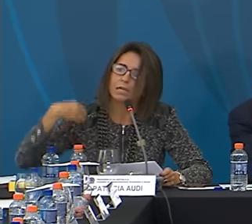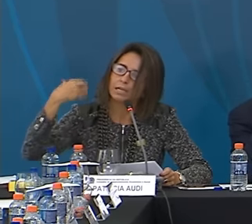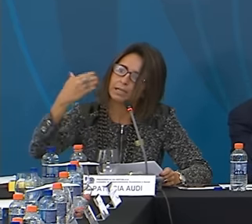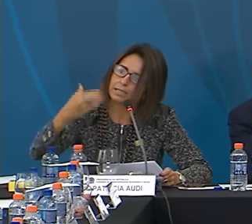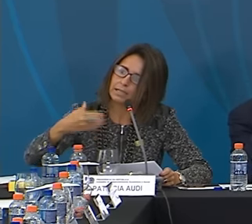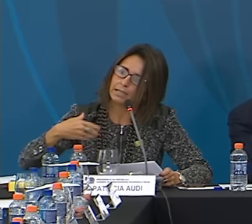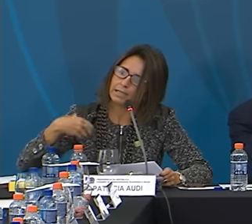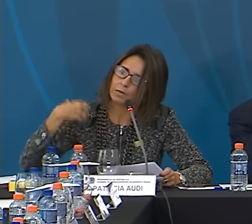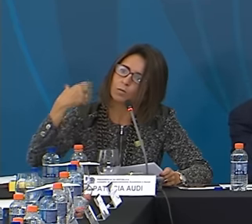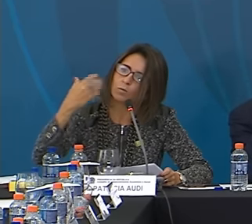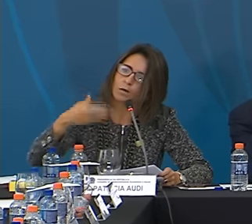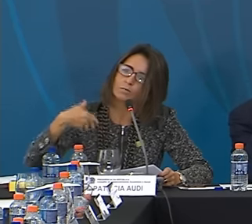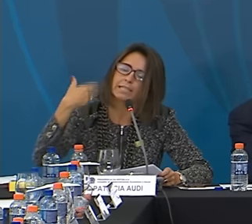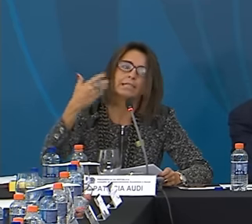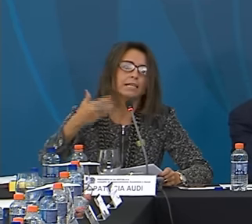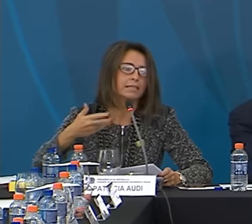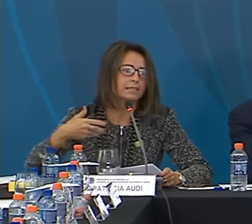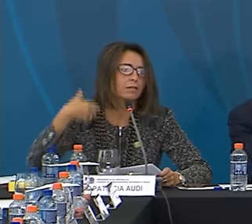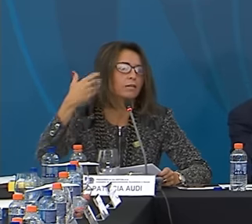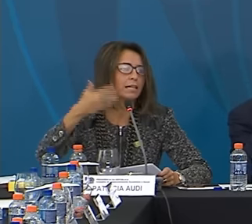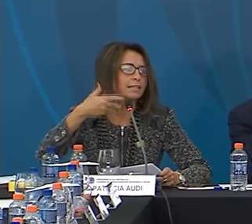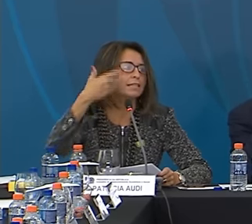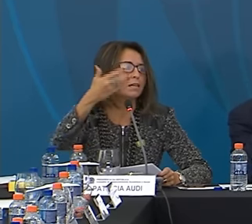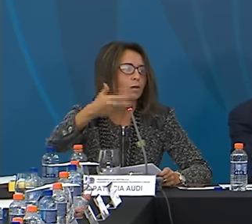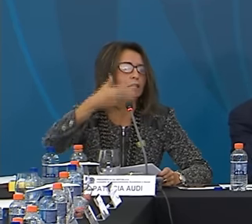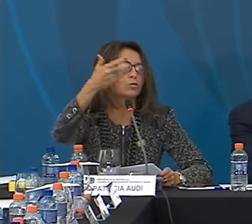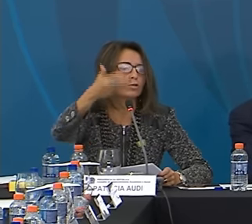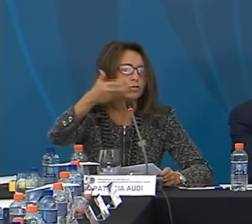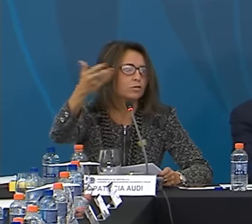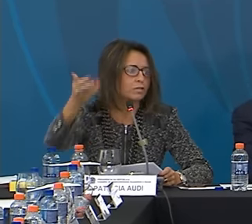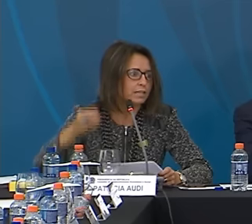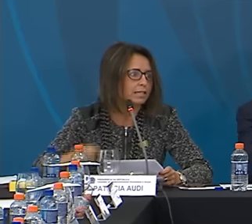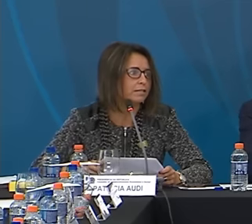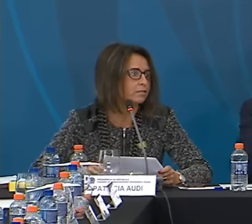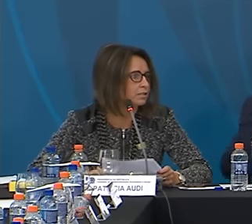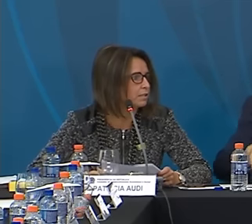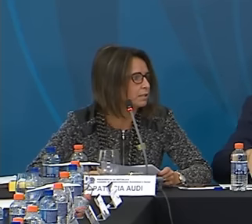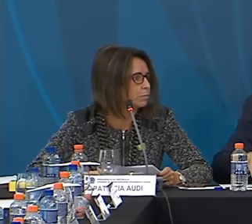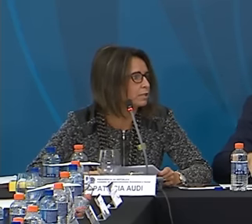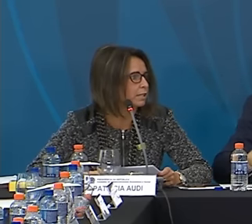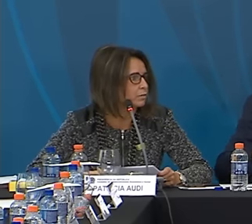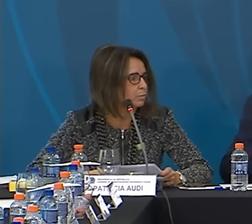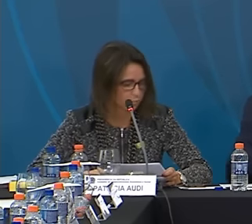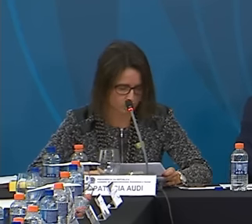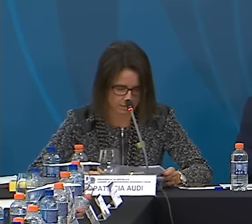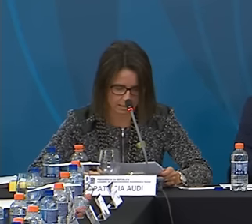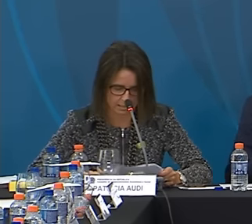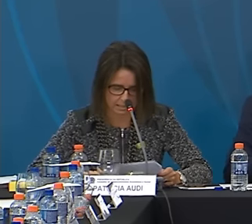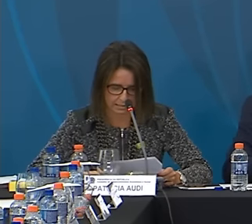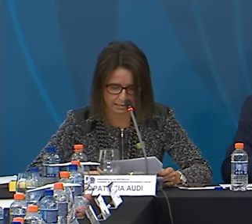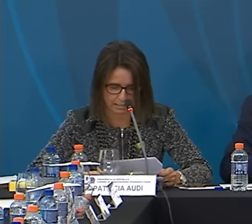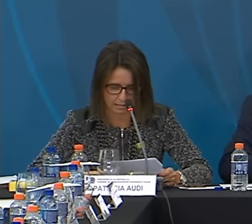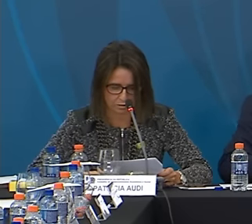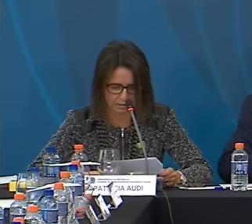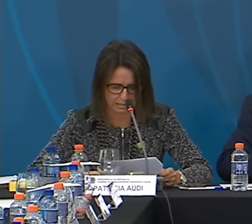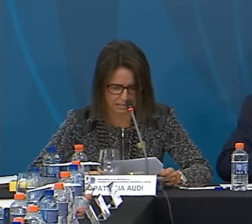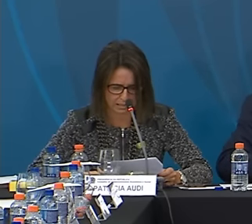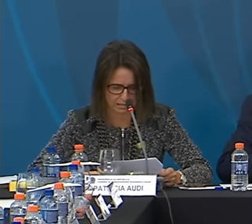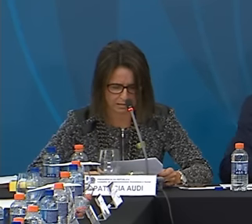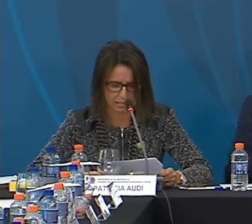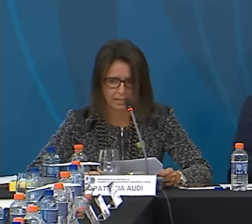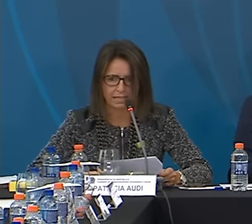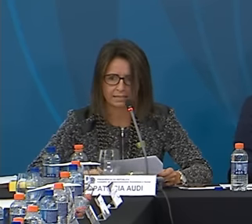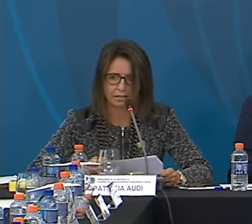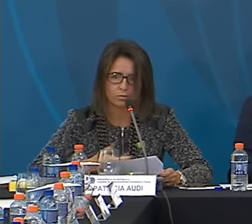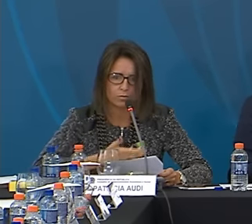fazendo uma alternância com relação a todos os conselheiros que poderão se pronunciar. Essa é a nossa